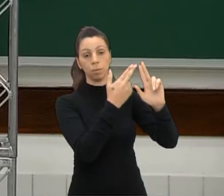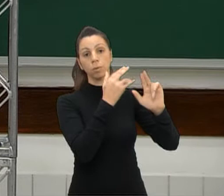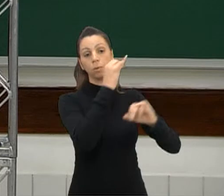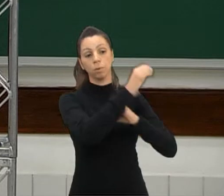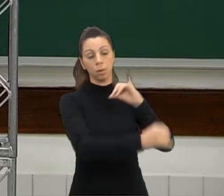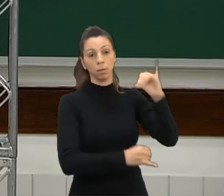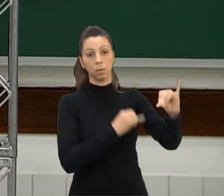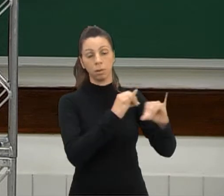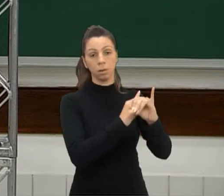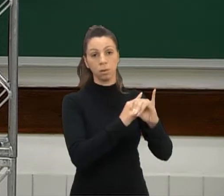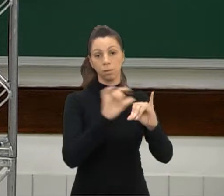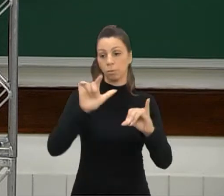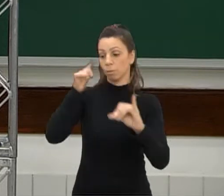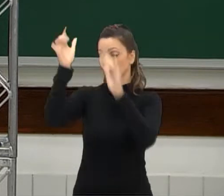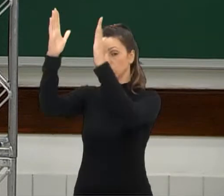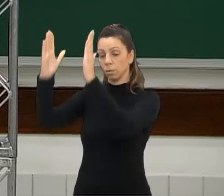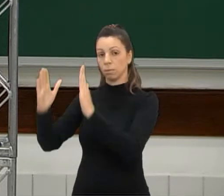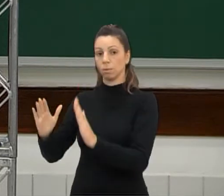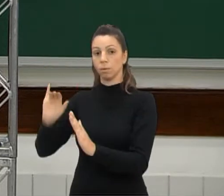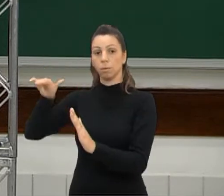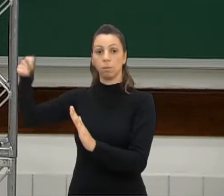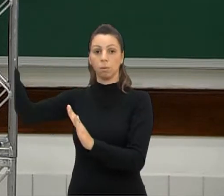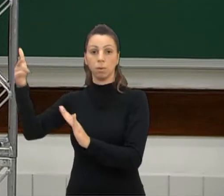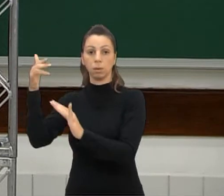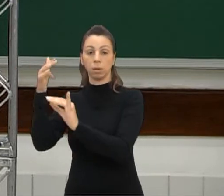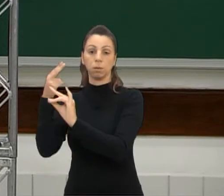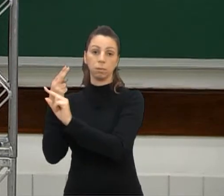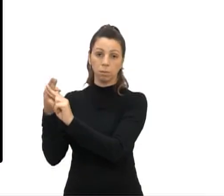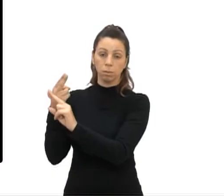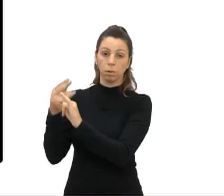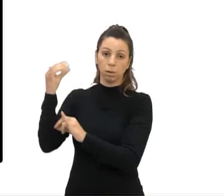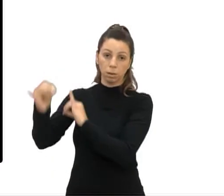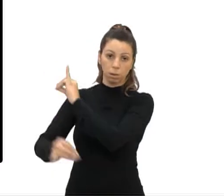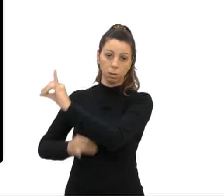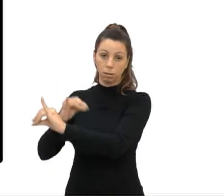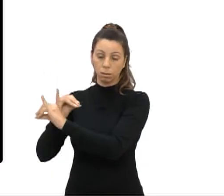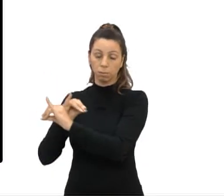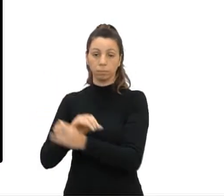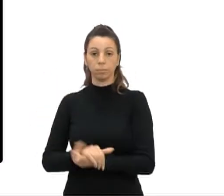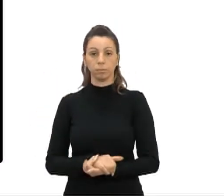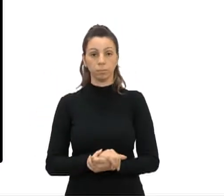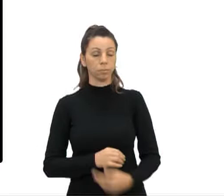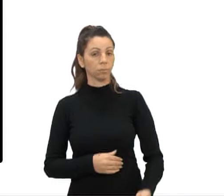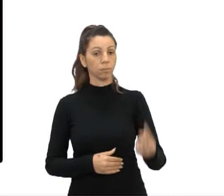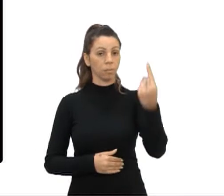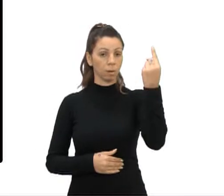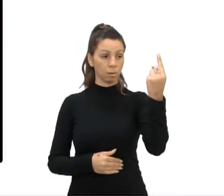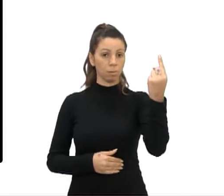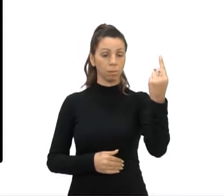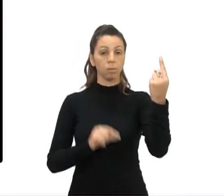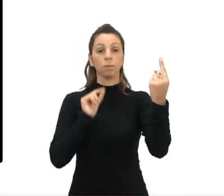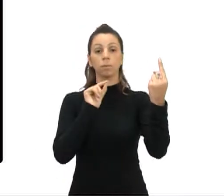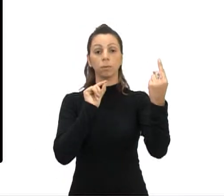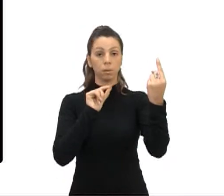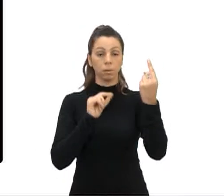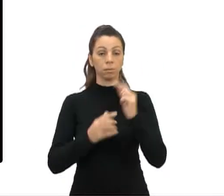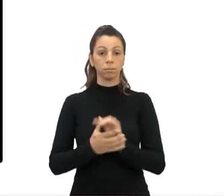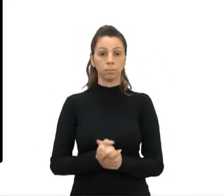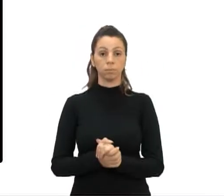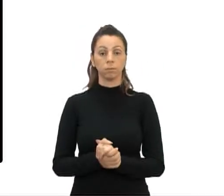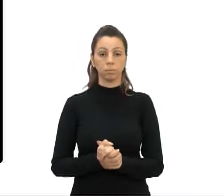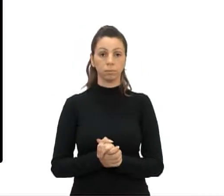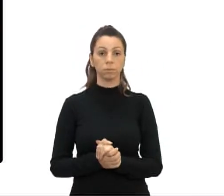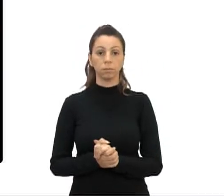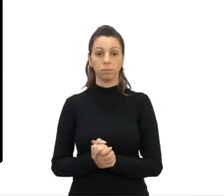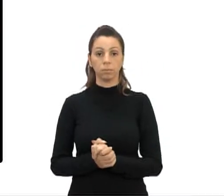outro usuário da internet, tá? O usuário 1, vou chamar assim, o usuário 1 fala o seguinte: Olá,